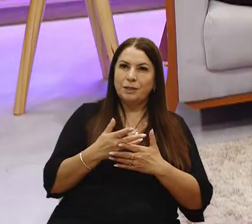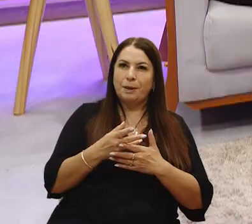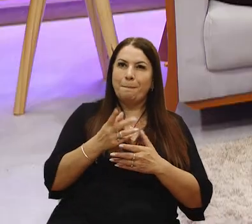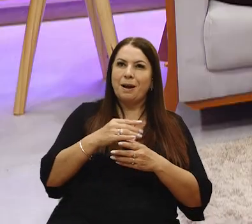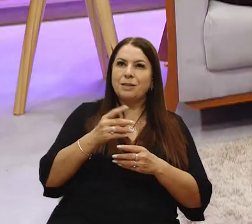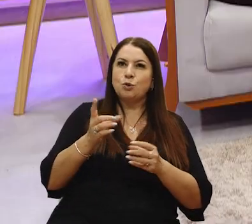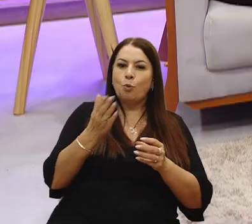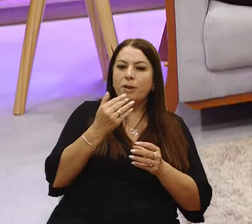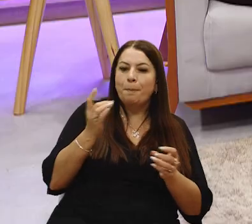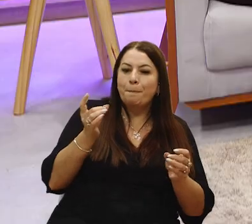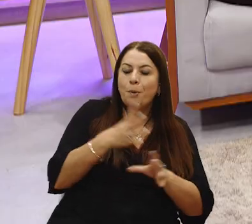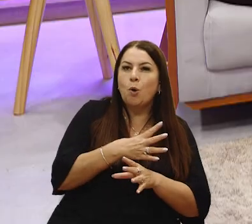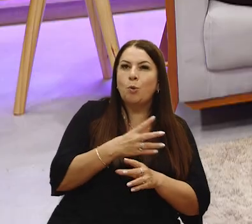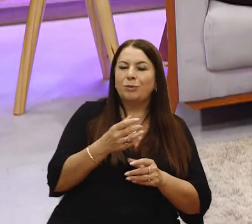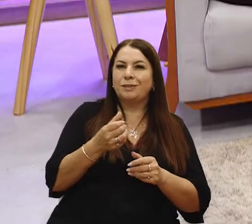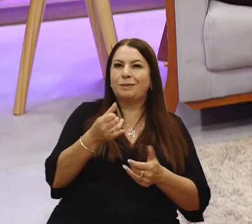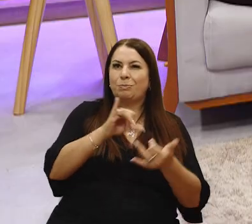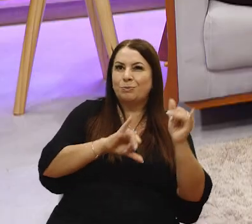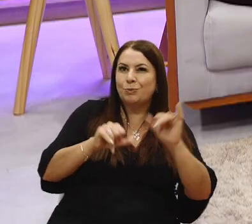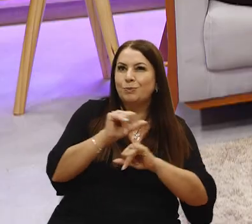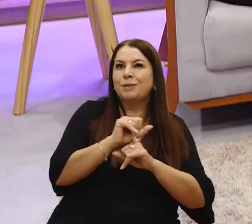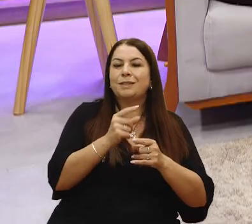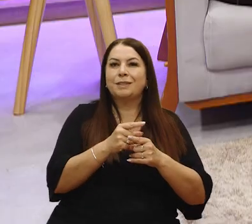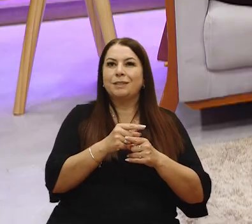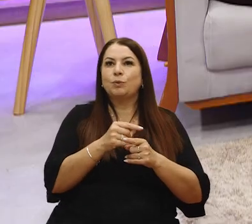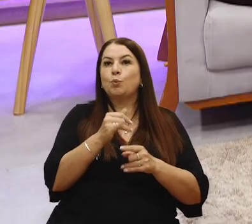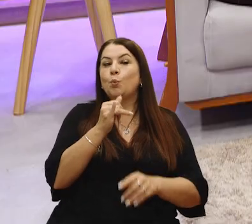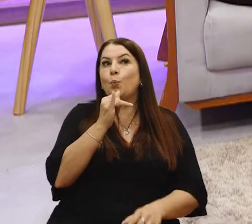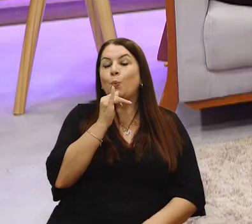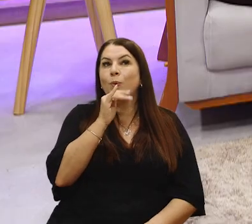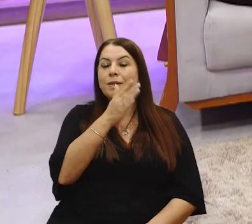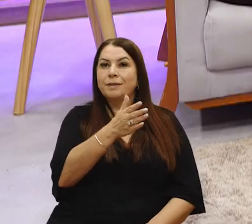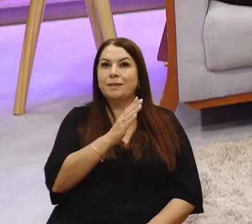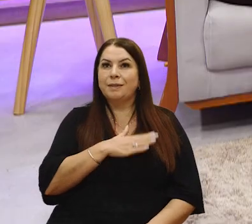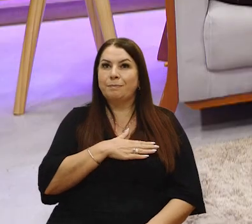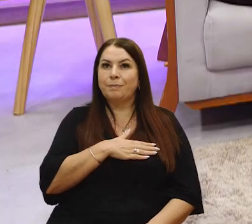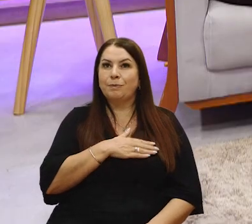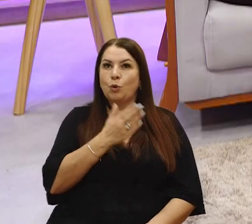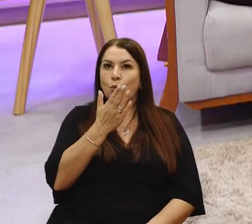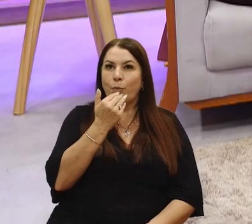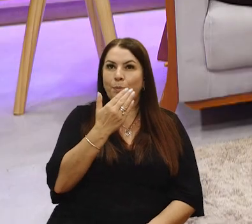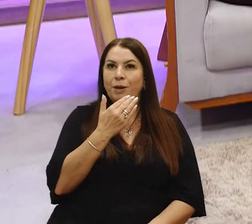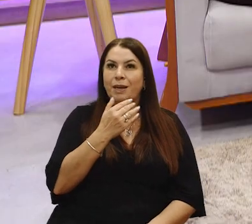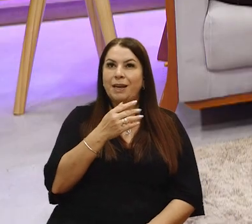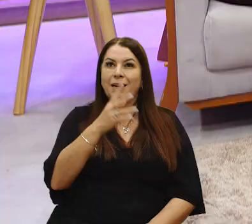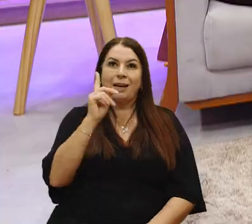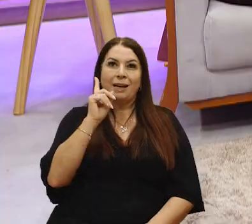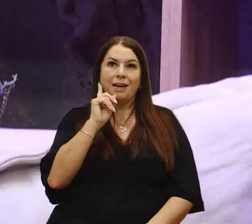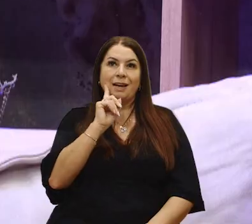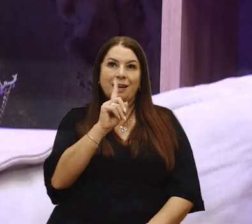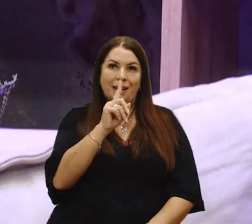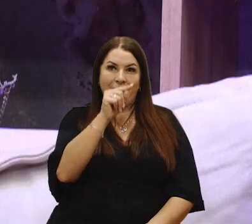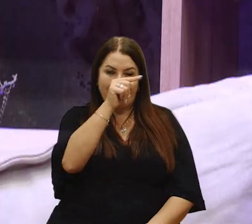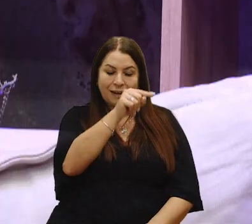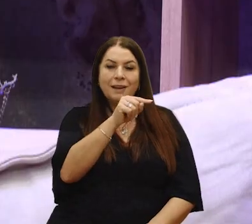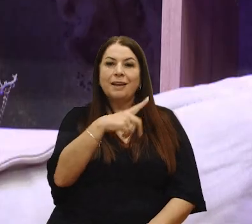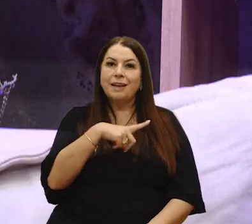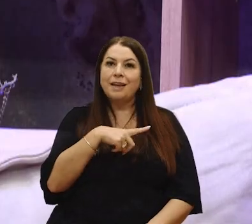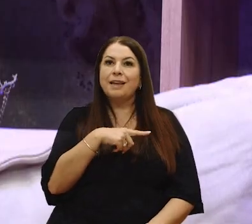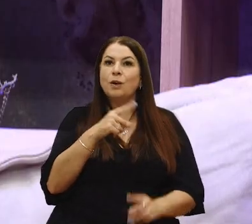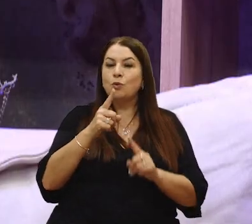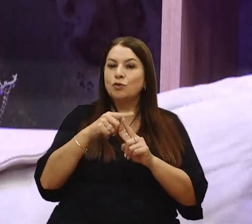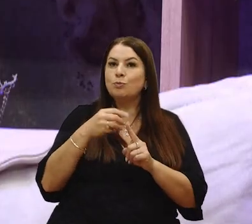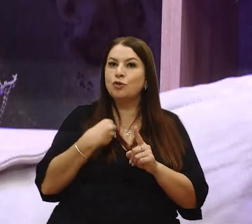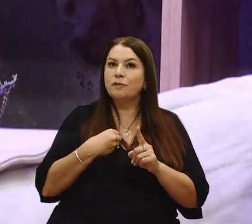consumindo. Então, a partir disso, a gente começa a reduzir. E, além disso, mais as intervenções mais anti-inflamatórias, né? Então, tem muitas coisas